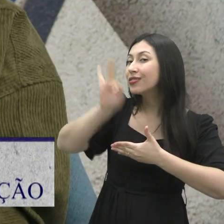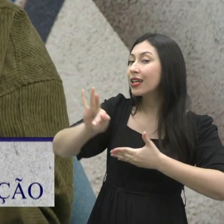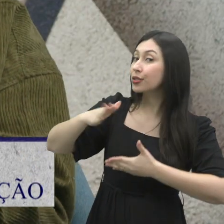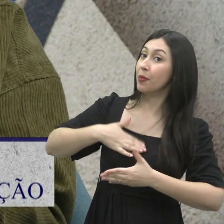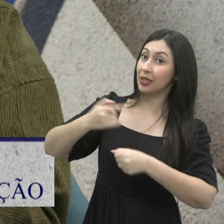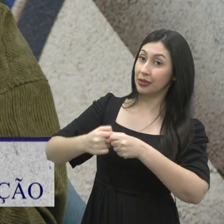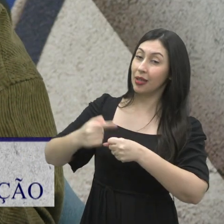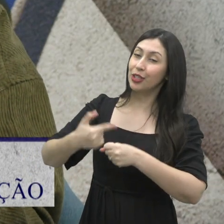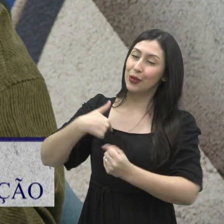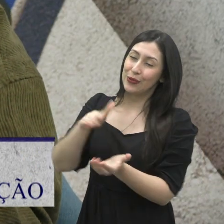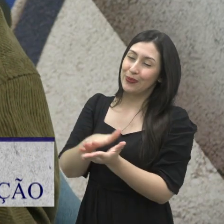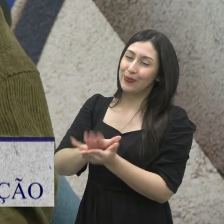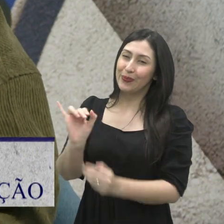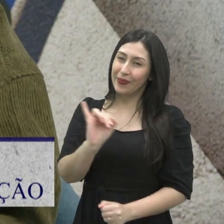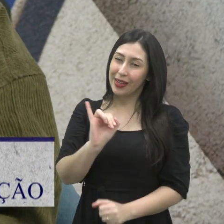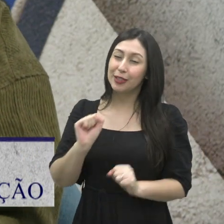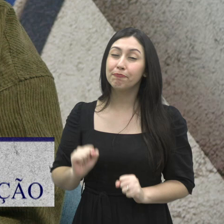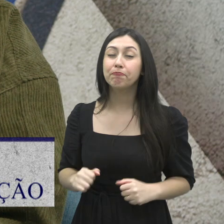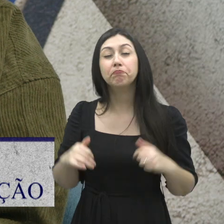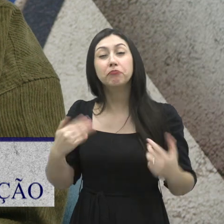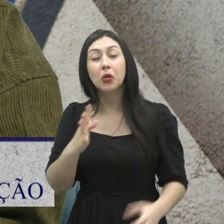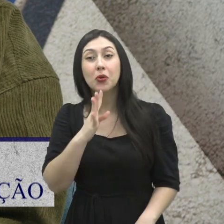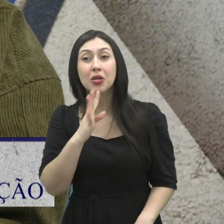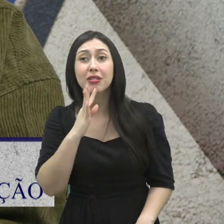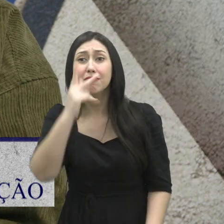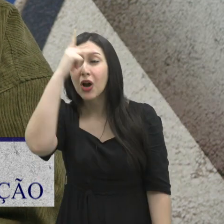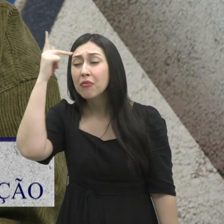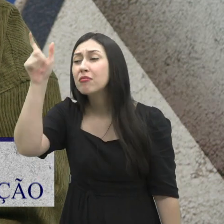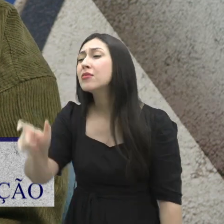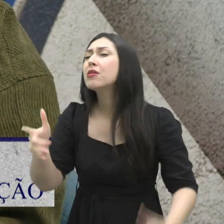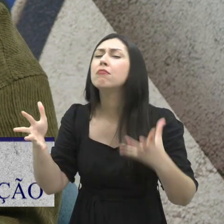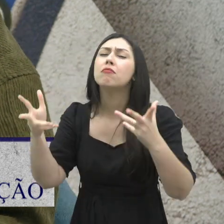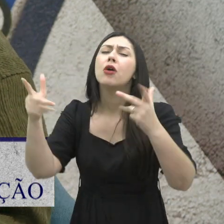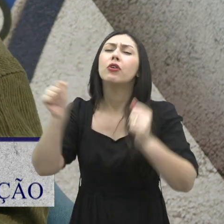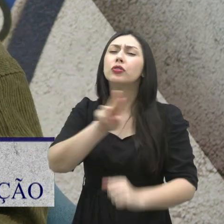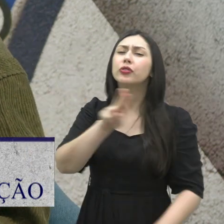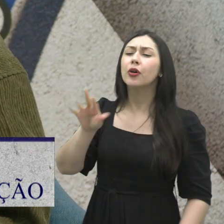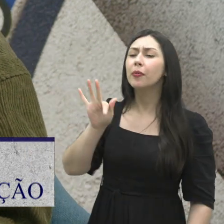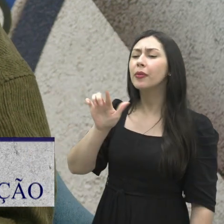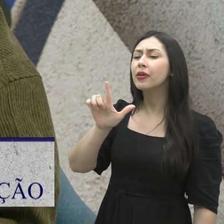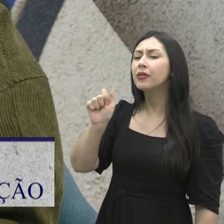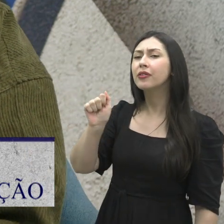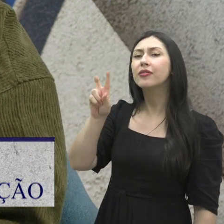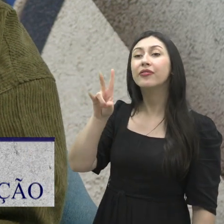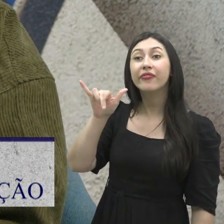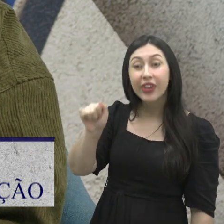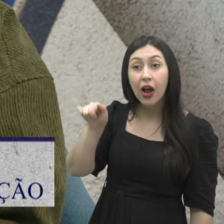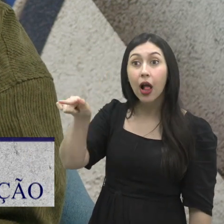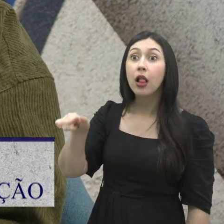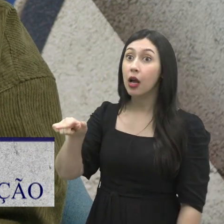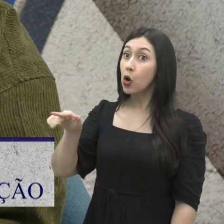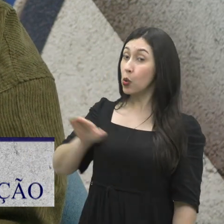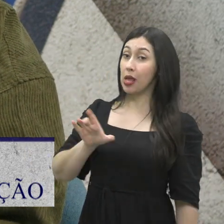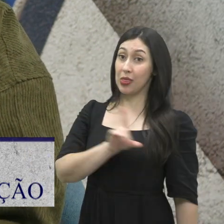cidade mesmo, né? Eu sou de Jacareí. Uhum. E lá eu conheci uma pessoa incrível. O nome dela é Flávia Fortes, ela era